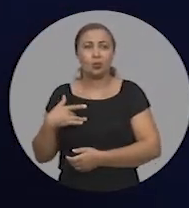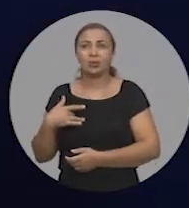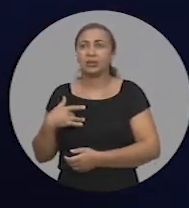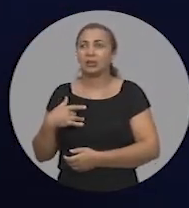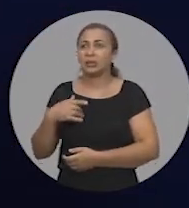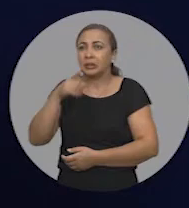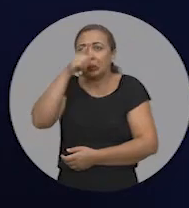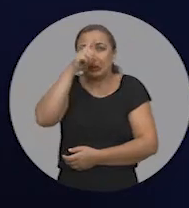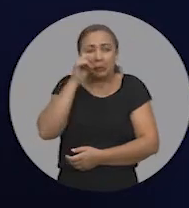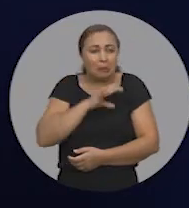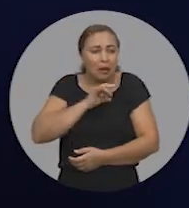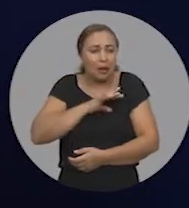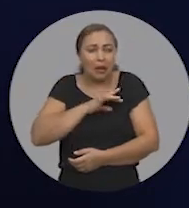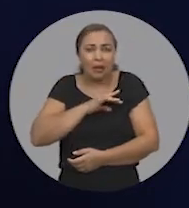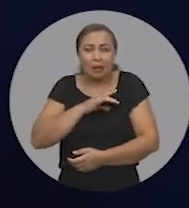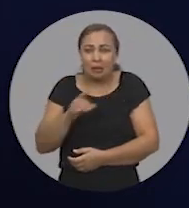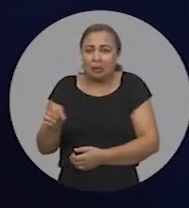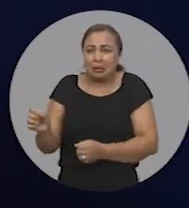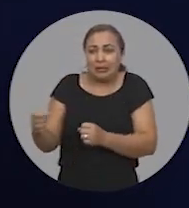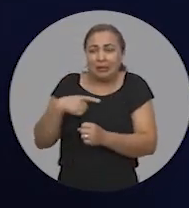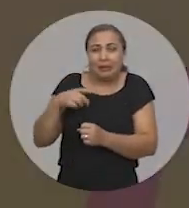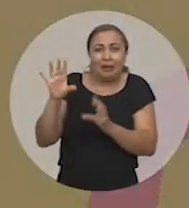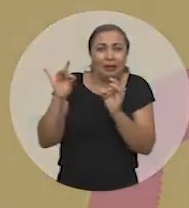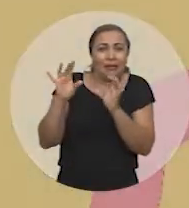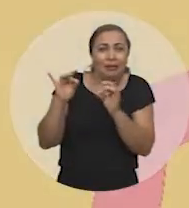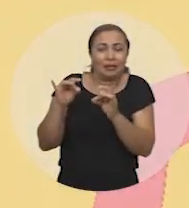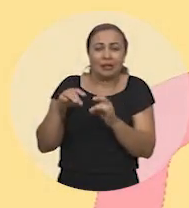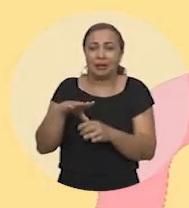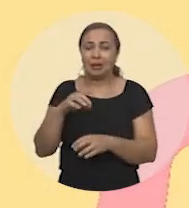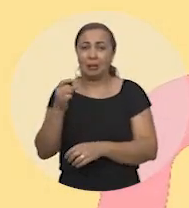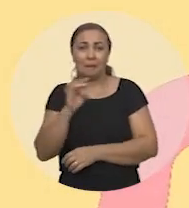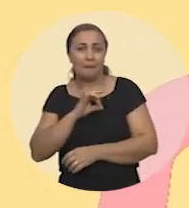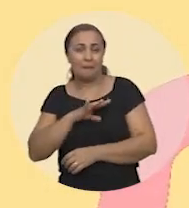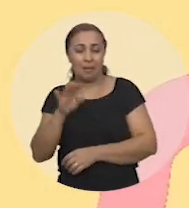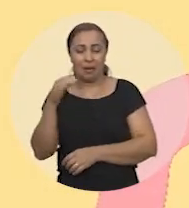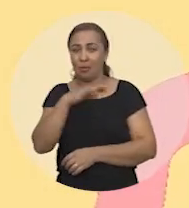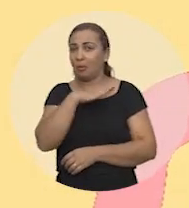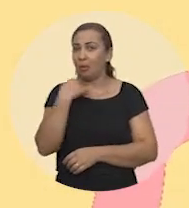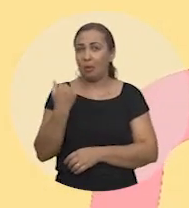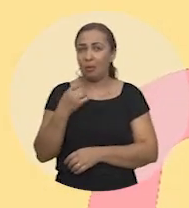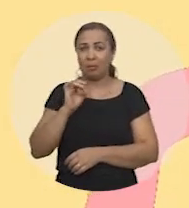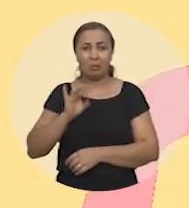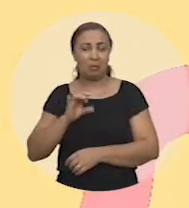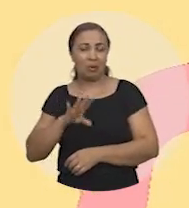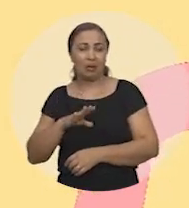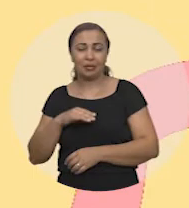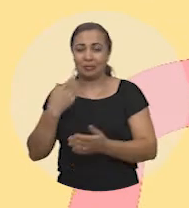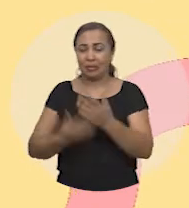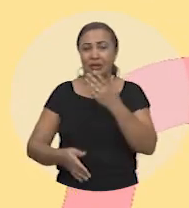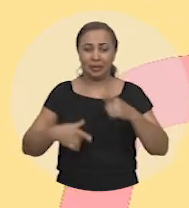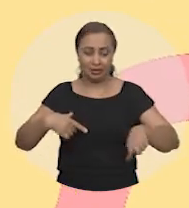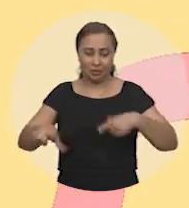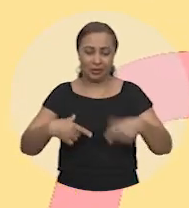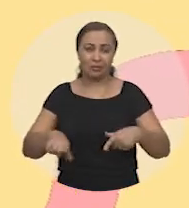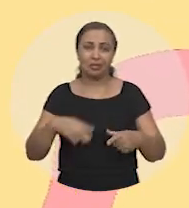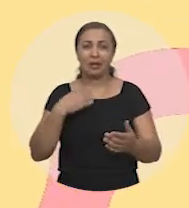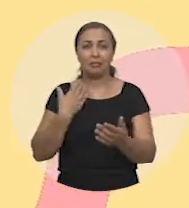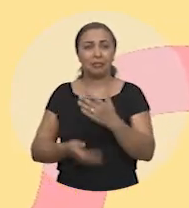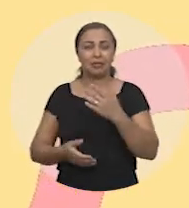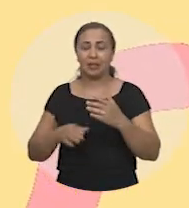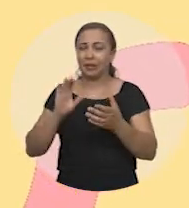Saúde ameaça de ser atingido ameaça de morte ameaça de desemprego